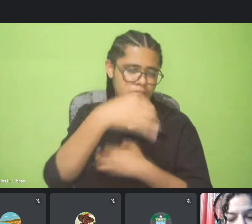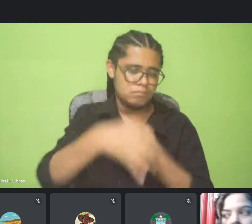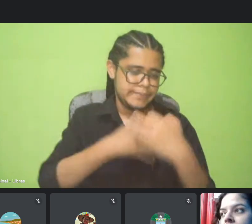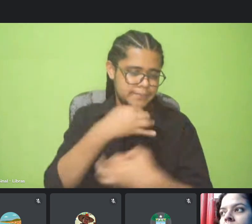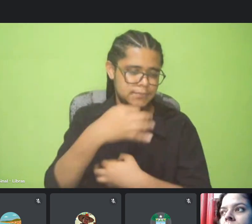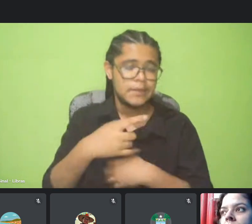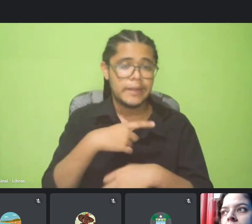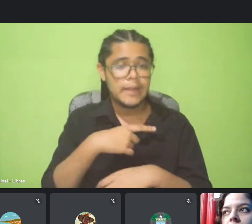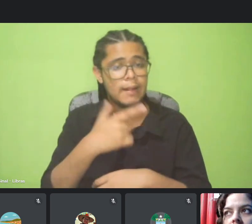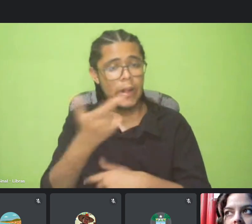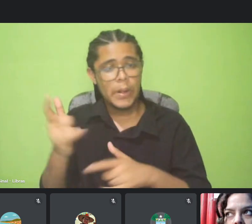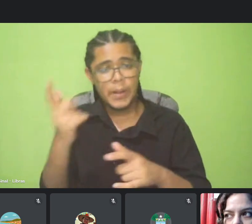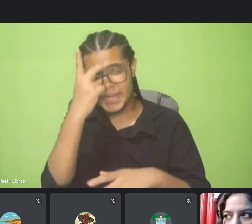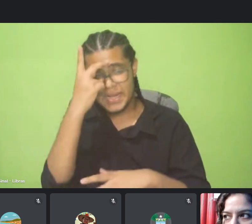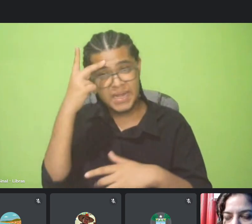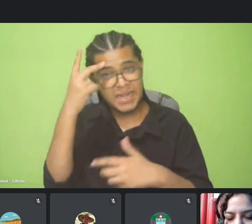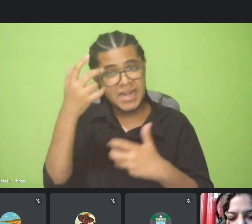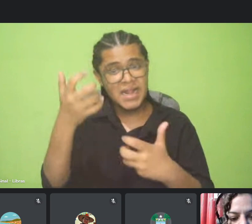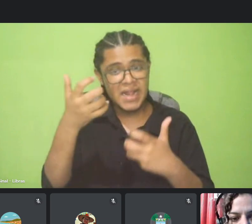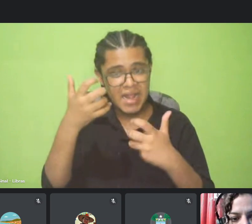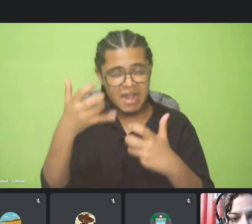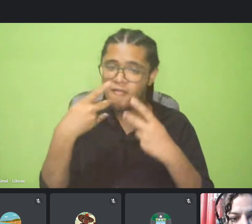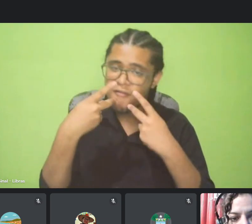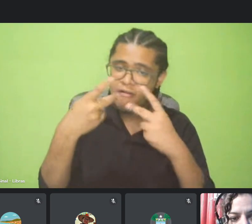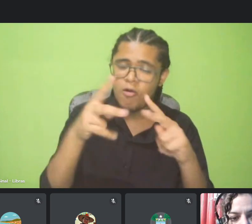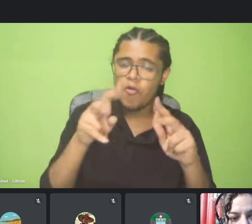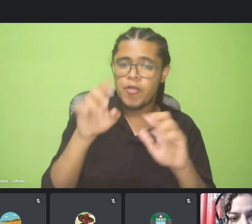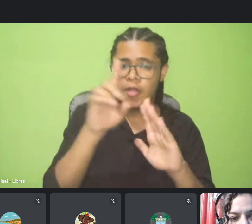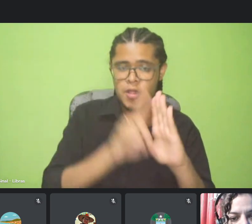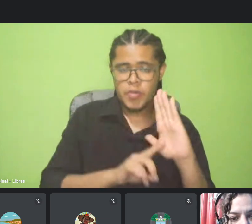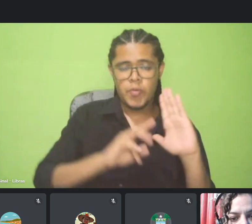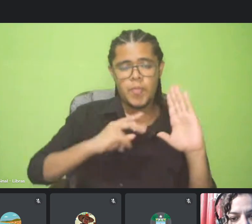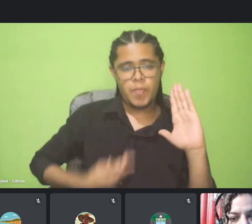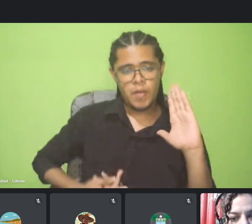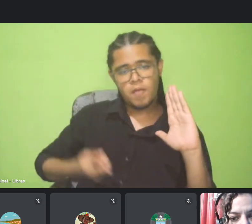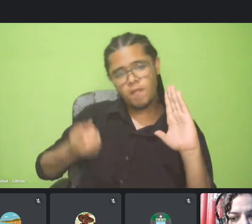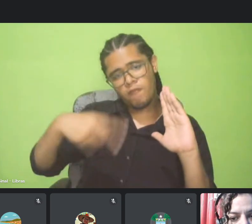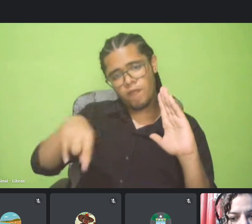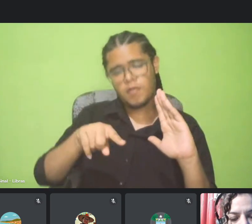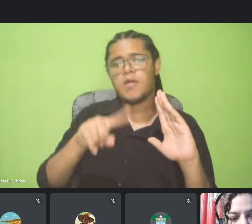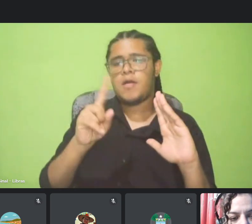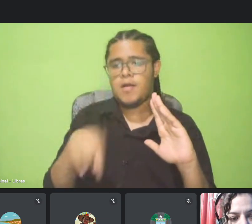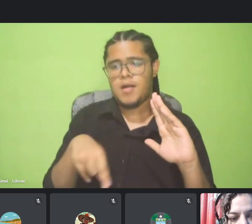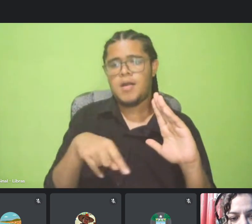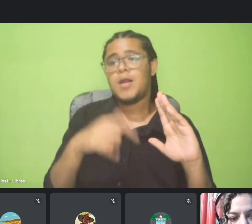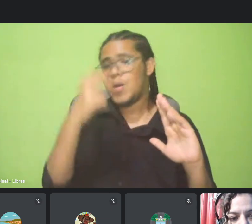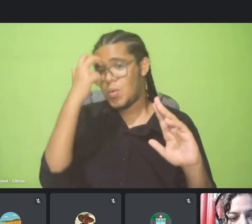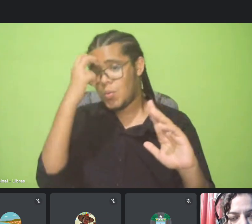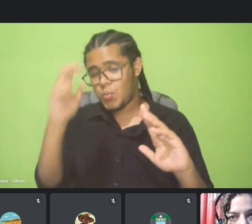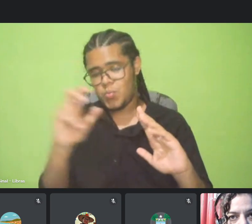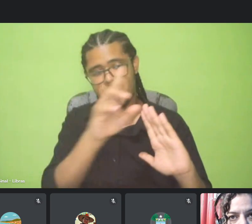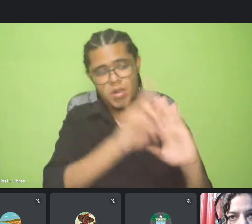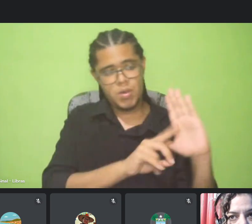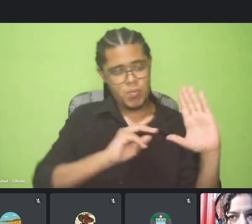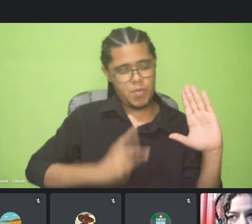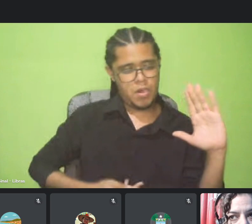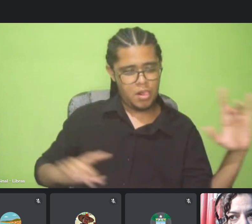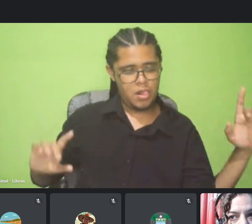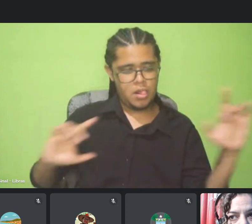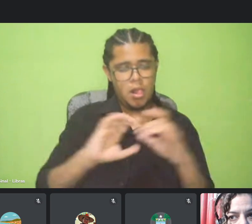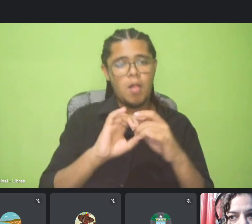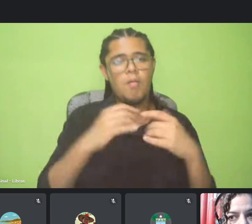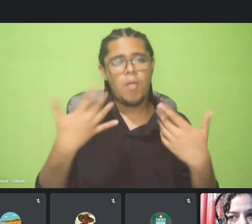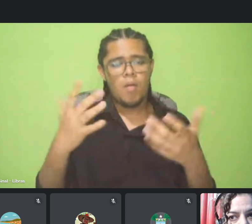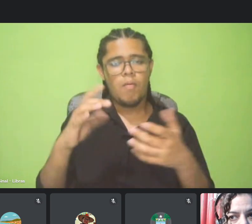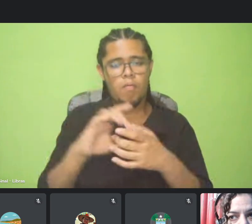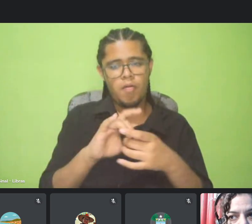gostaria de trazer que contexto é esse que você está inserido, que une cultura e direitos humanos e que ainda